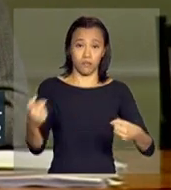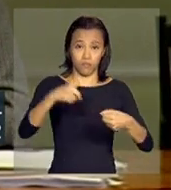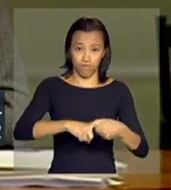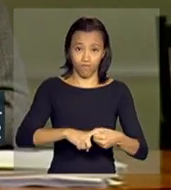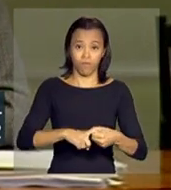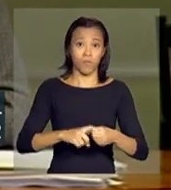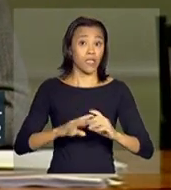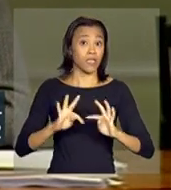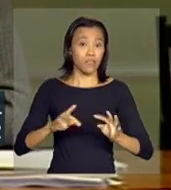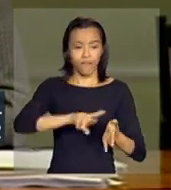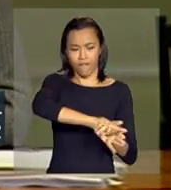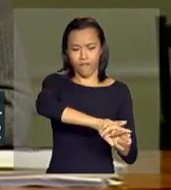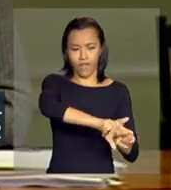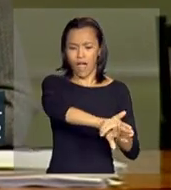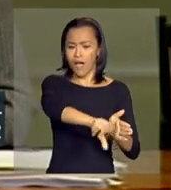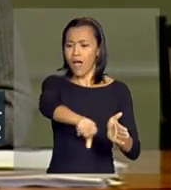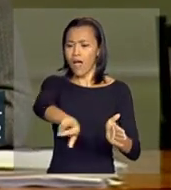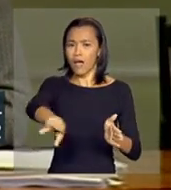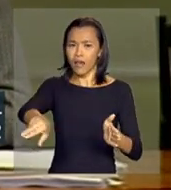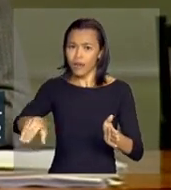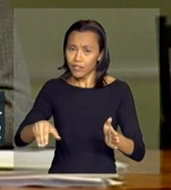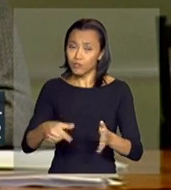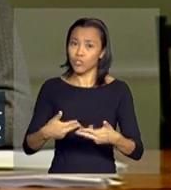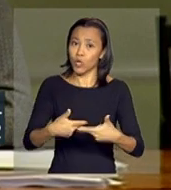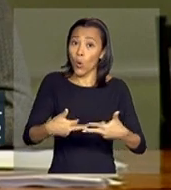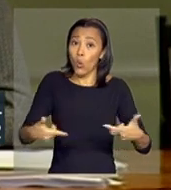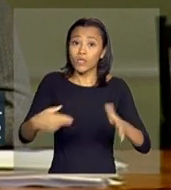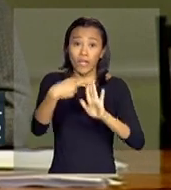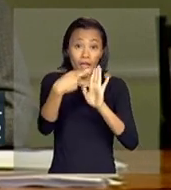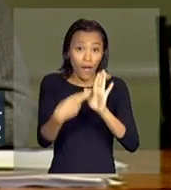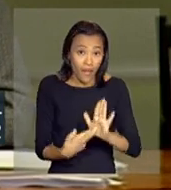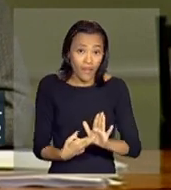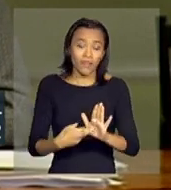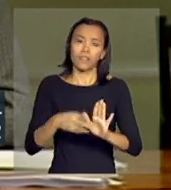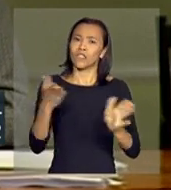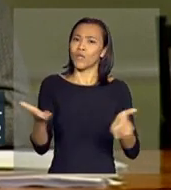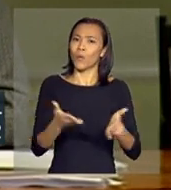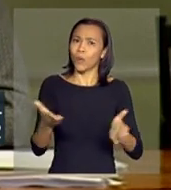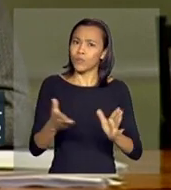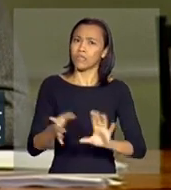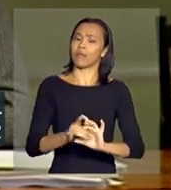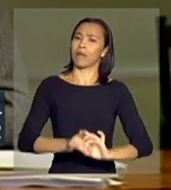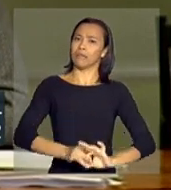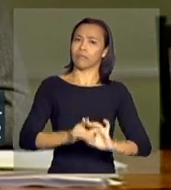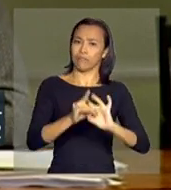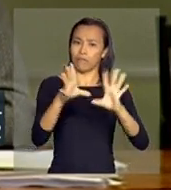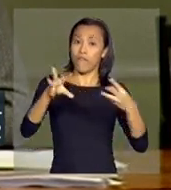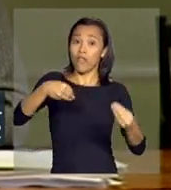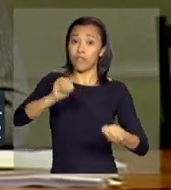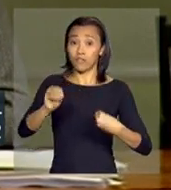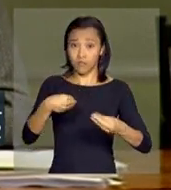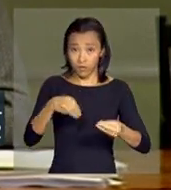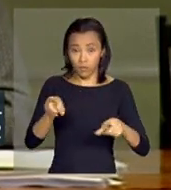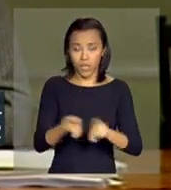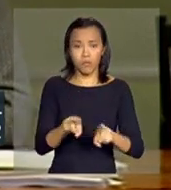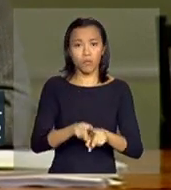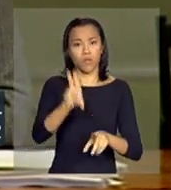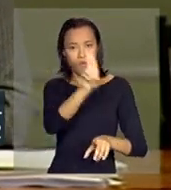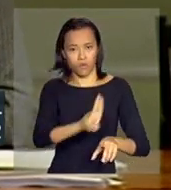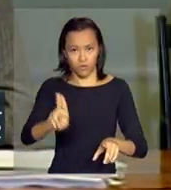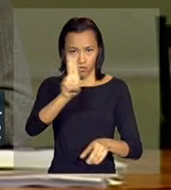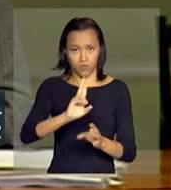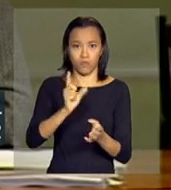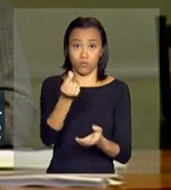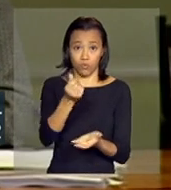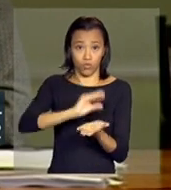enfim, um conjunto grande de normas desburocratizadas, garantindo a boa utilização do recurso público. Então,